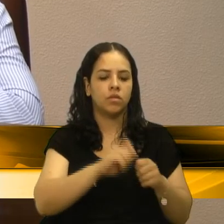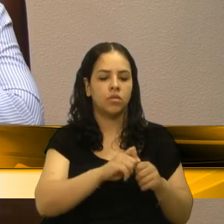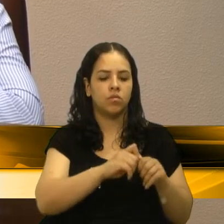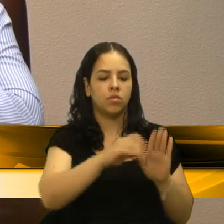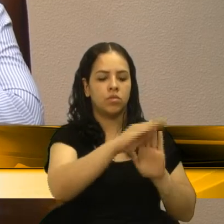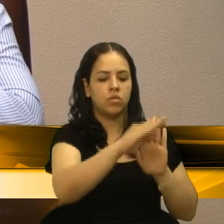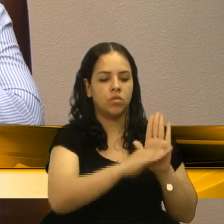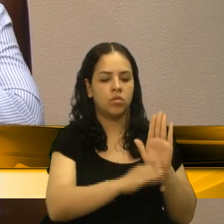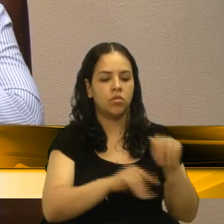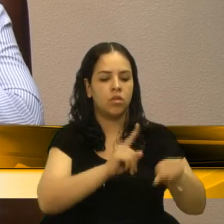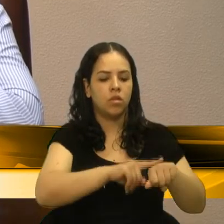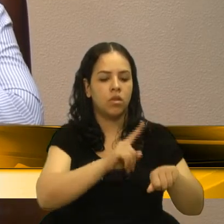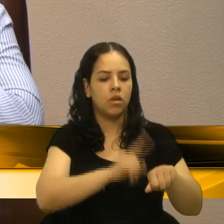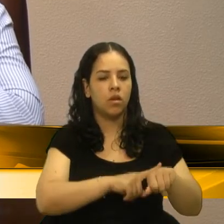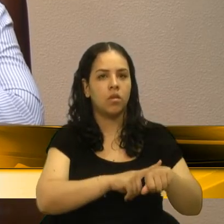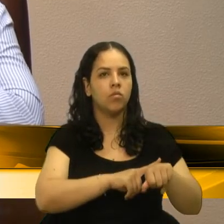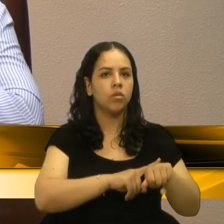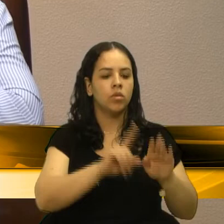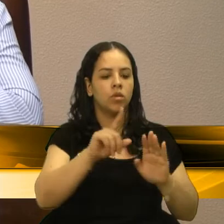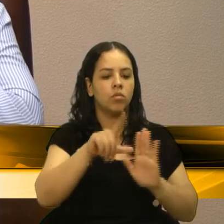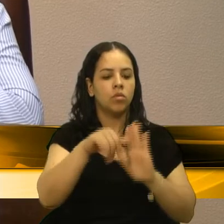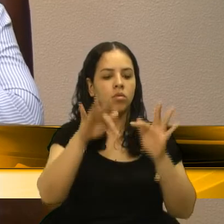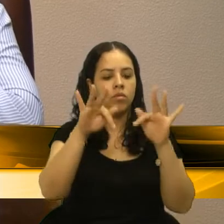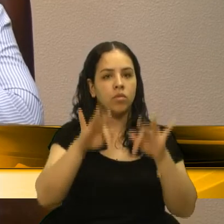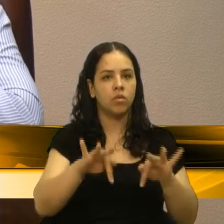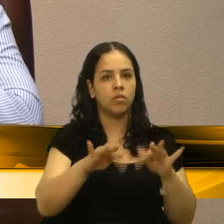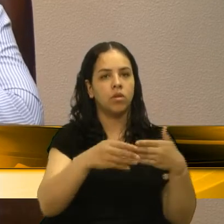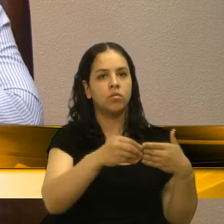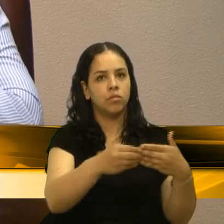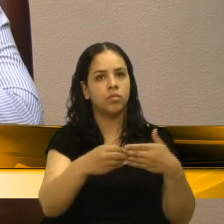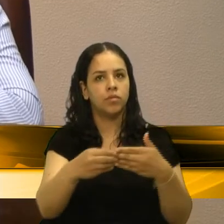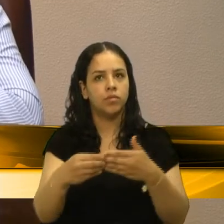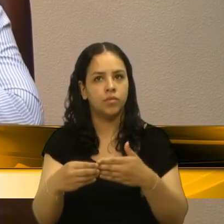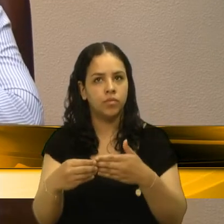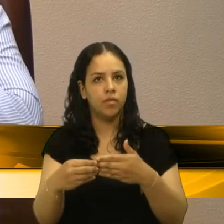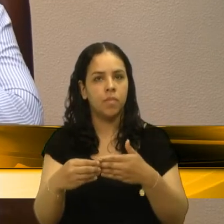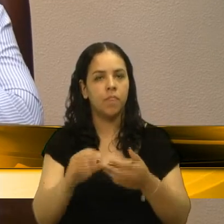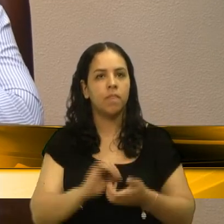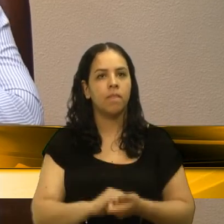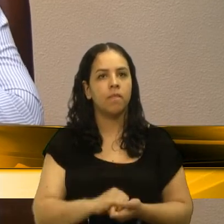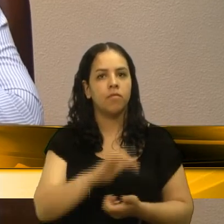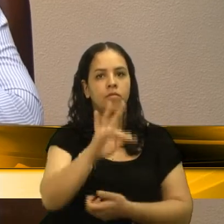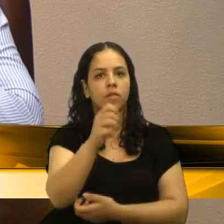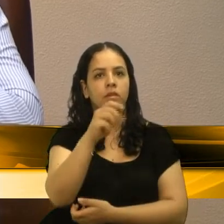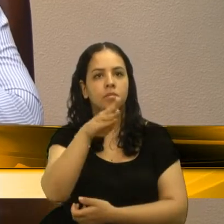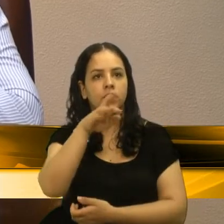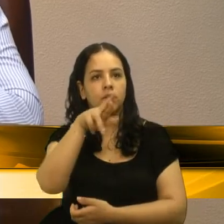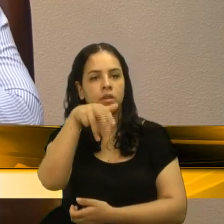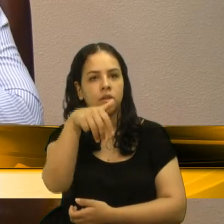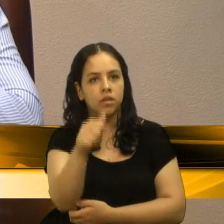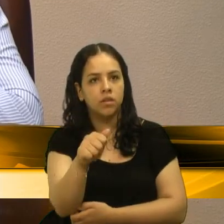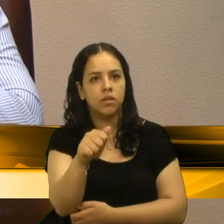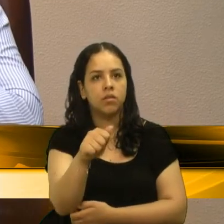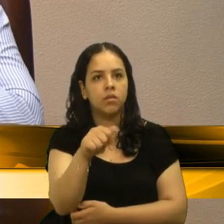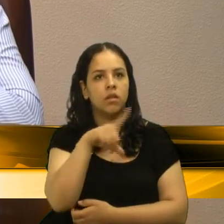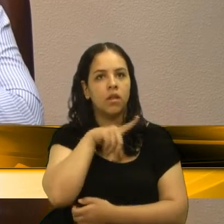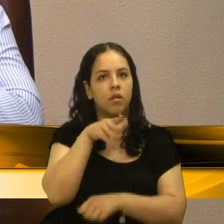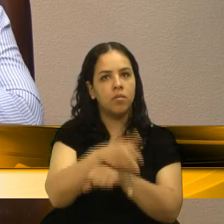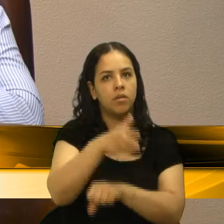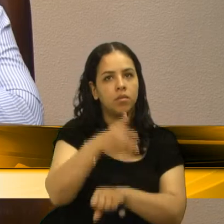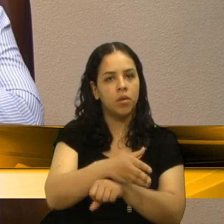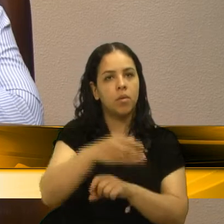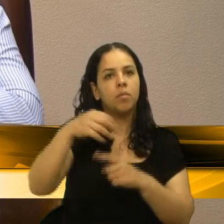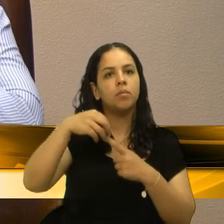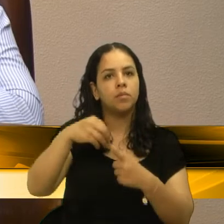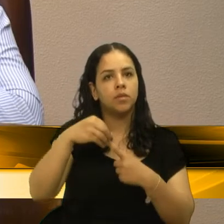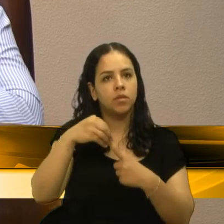prazos, os quais todos foram cumpridos. Ao final, então, foi encaminhado ao Procurador da República, o senhor Fabiano, a redação final do decreto, que teve a participação principalmente